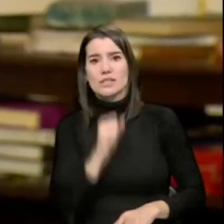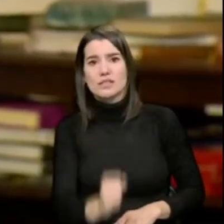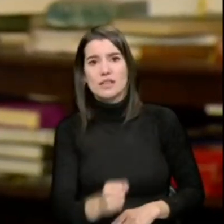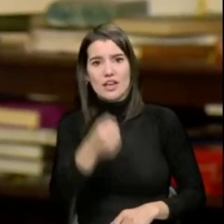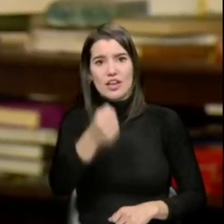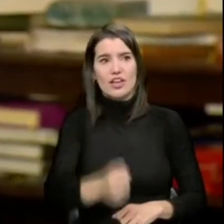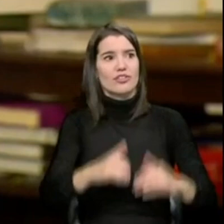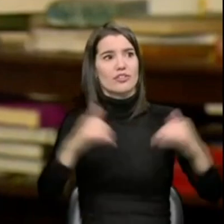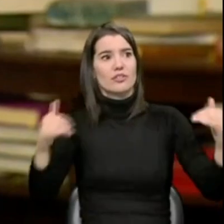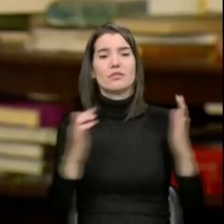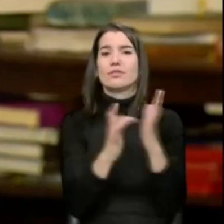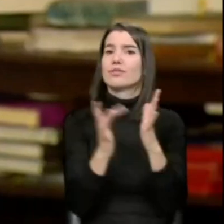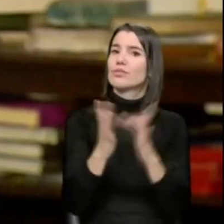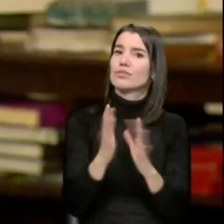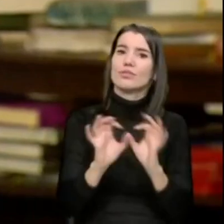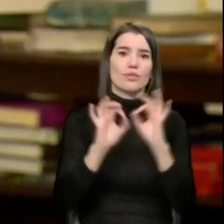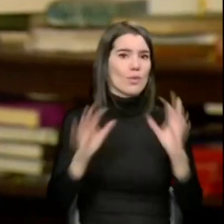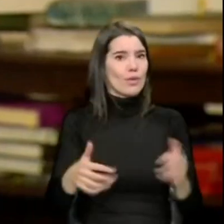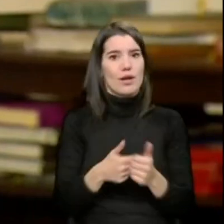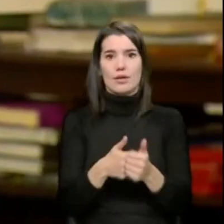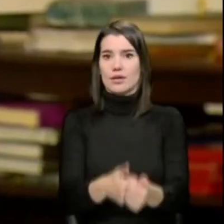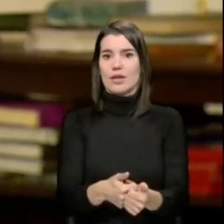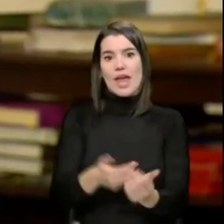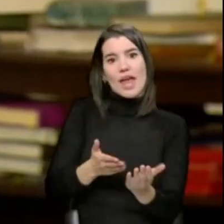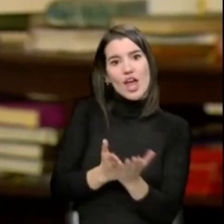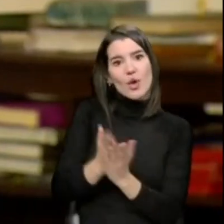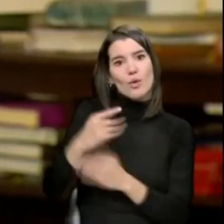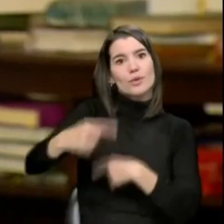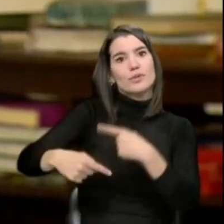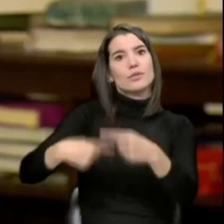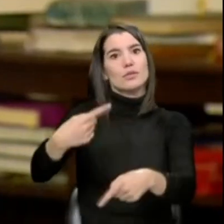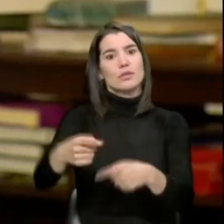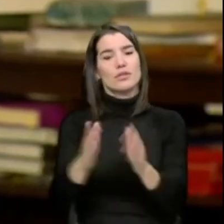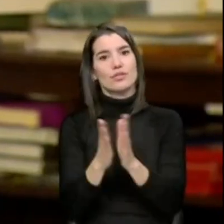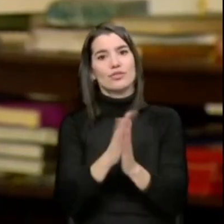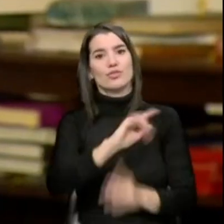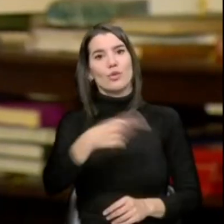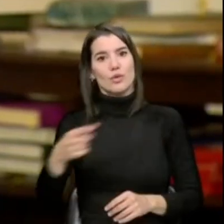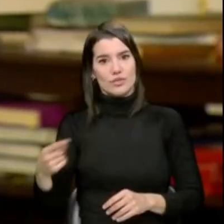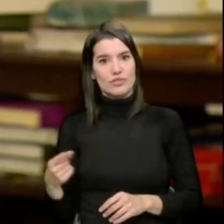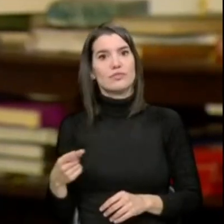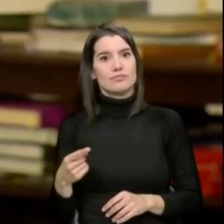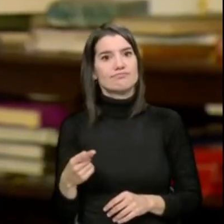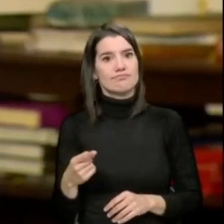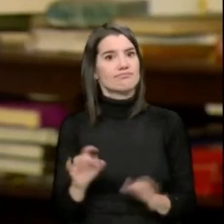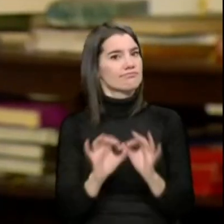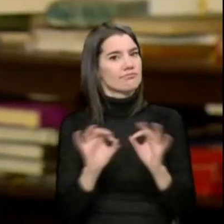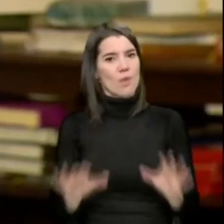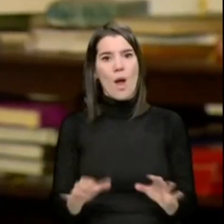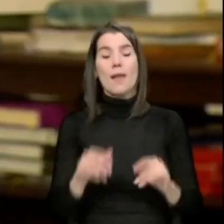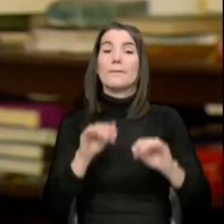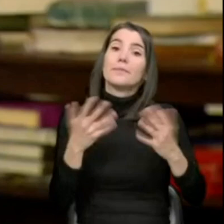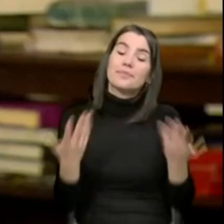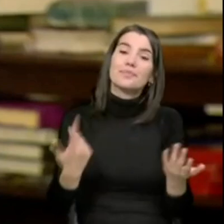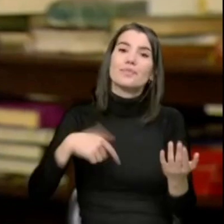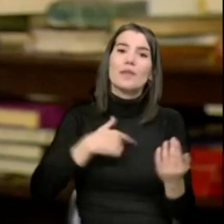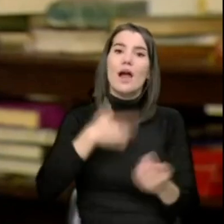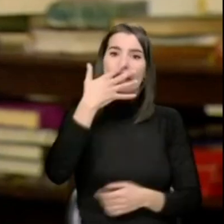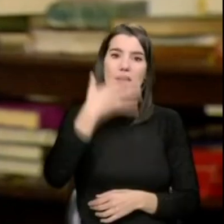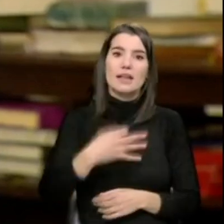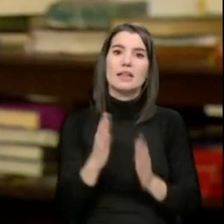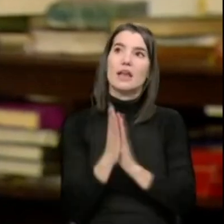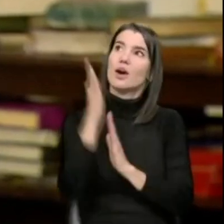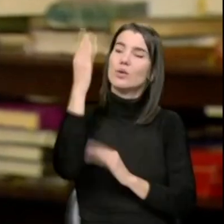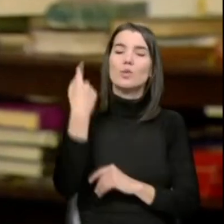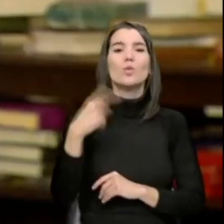mesmo Deus, é a continuidade, portanto, das outras religiões abrâmicas, e nós acreditamos que Ele é o único,